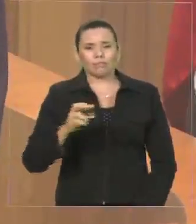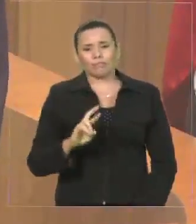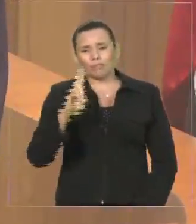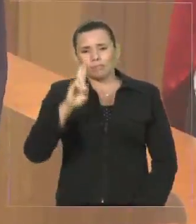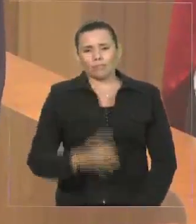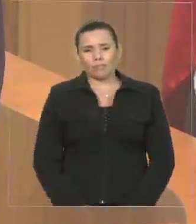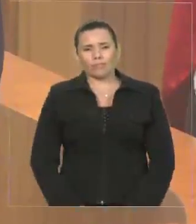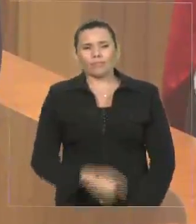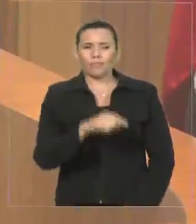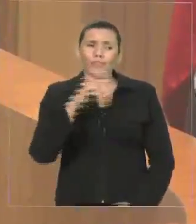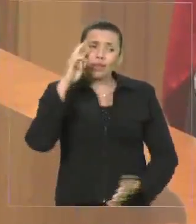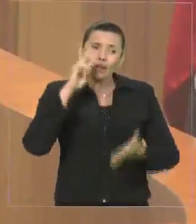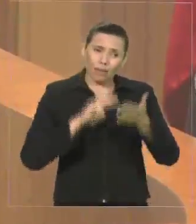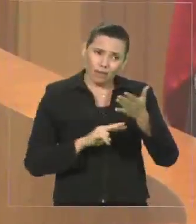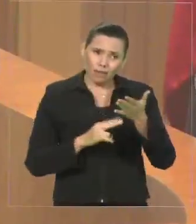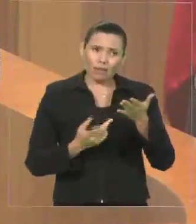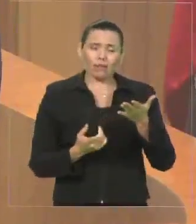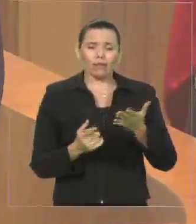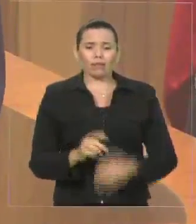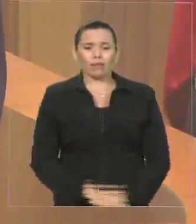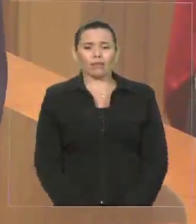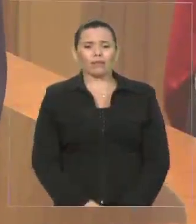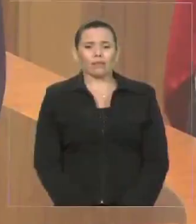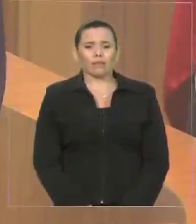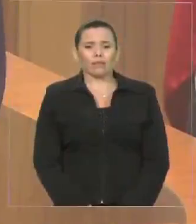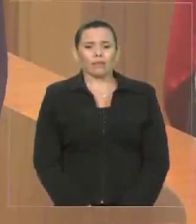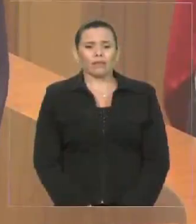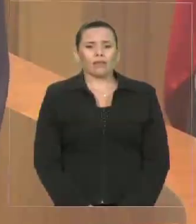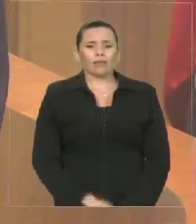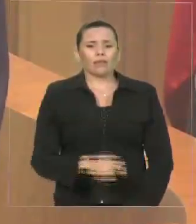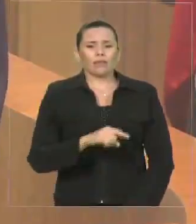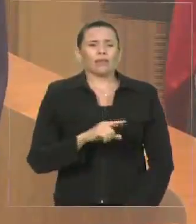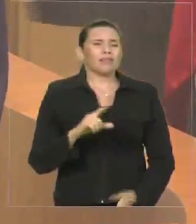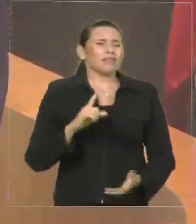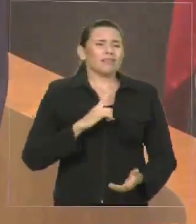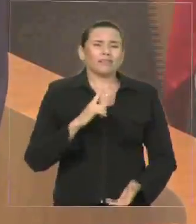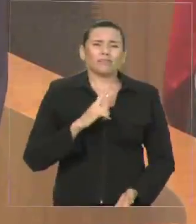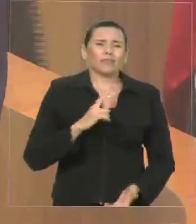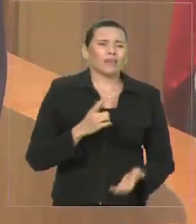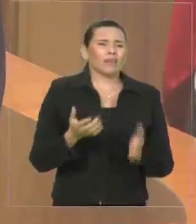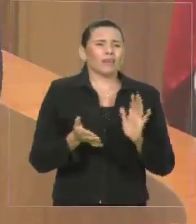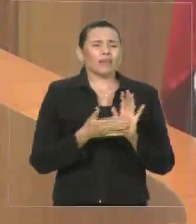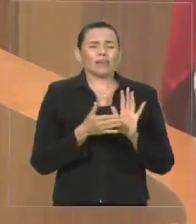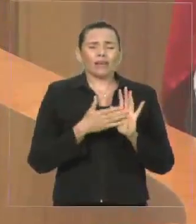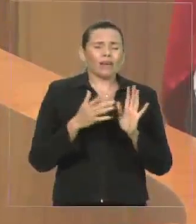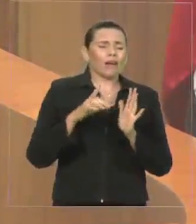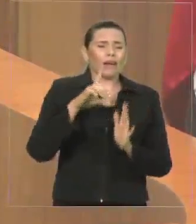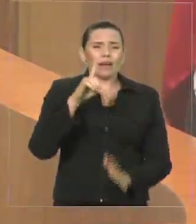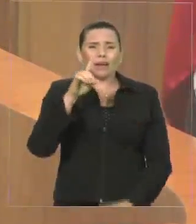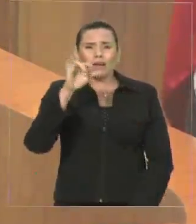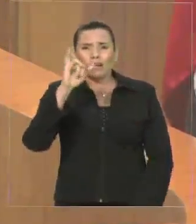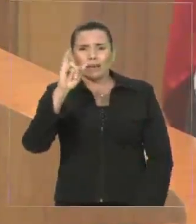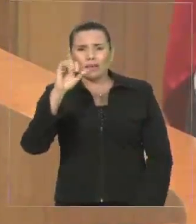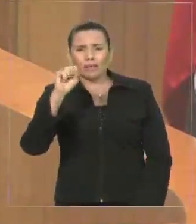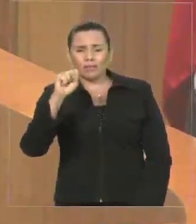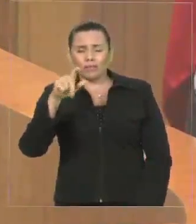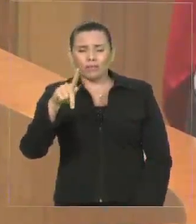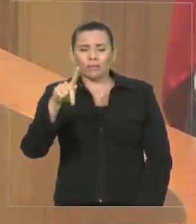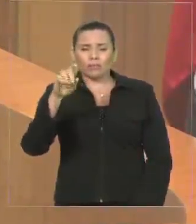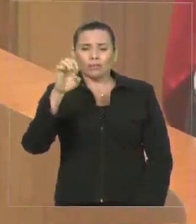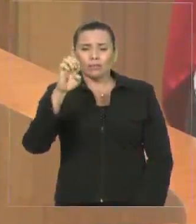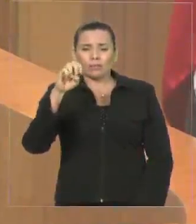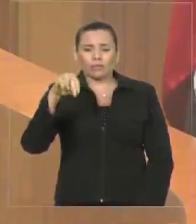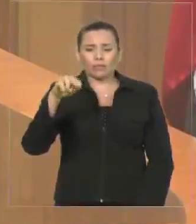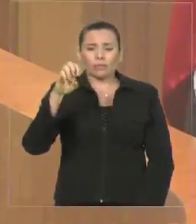Vossa Excelência vai ver dispensas de licitação milionárias em todas as secretarias do Governo do Estado. E isso é normal,